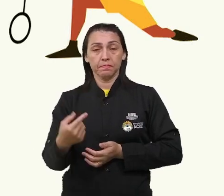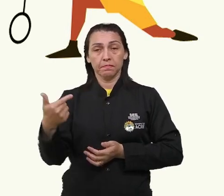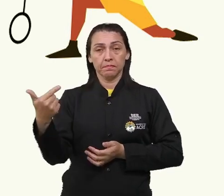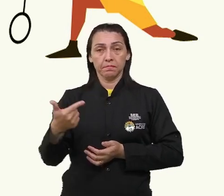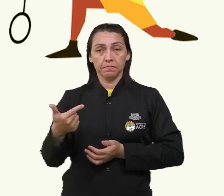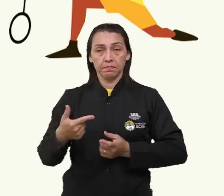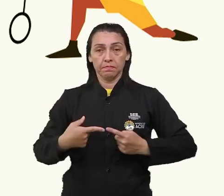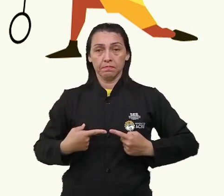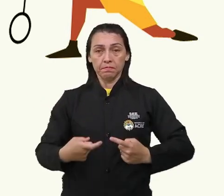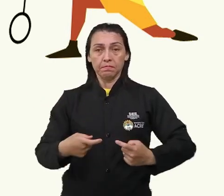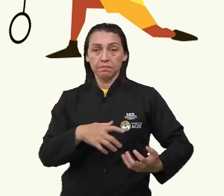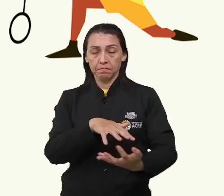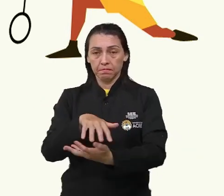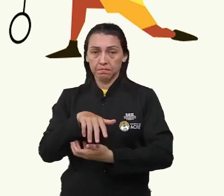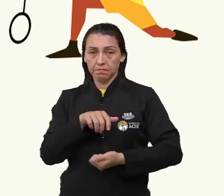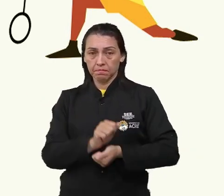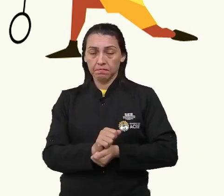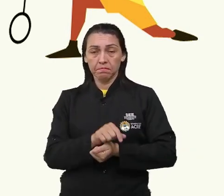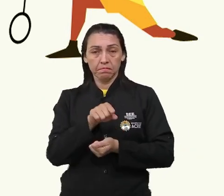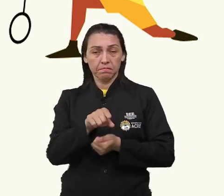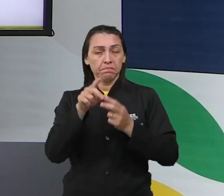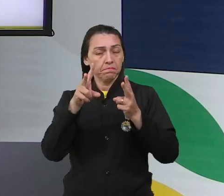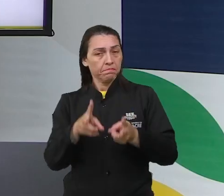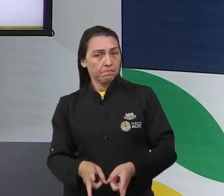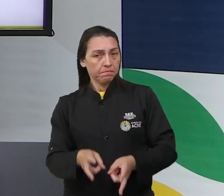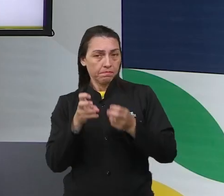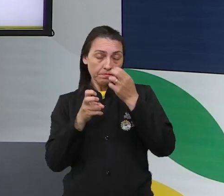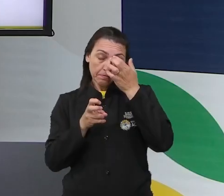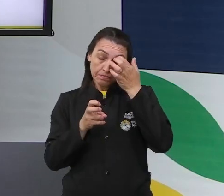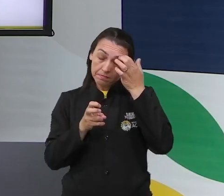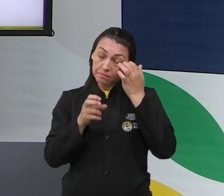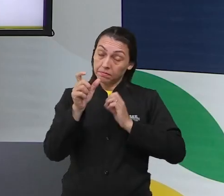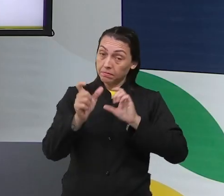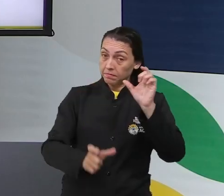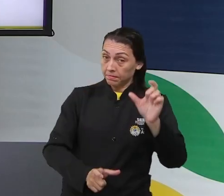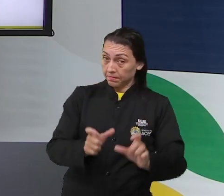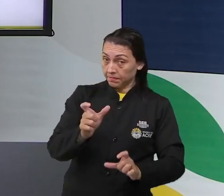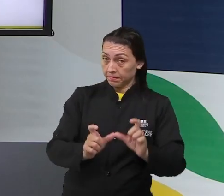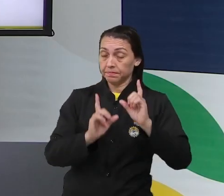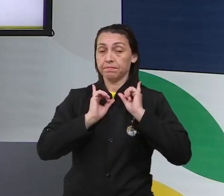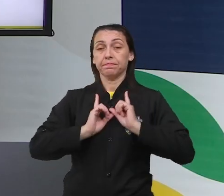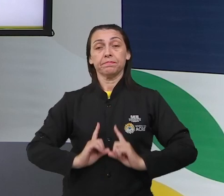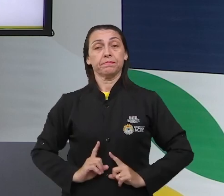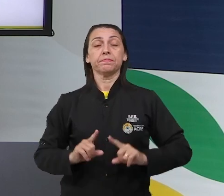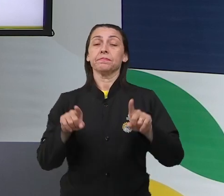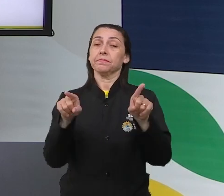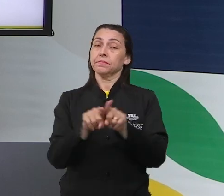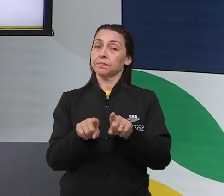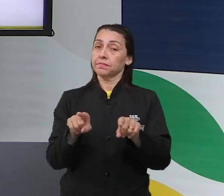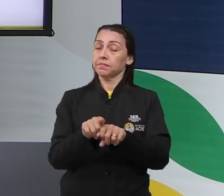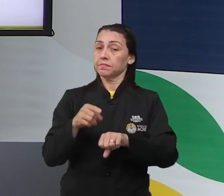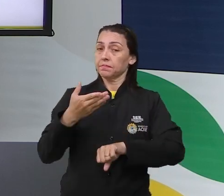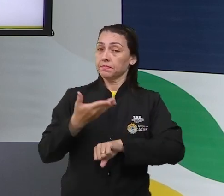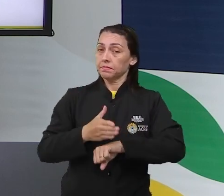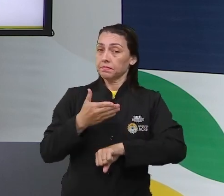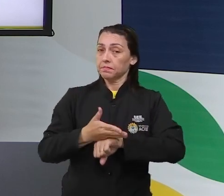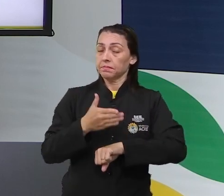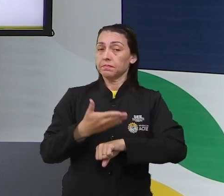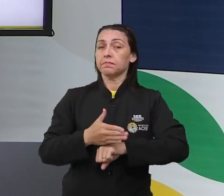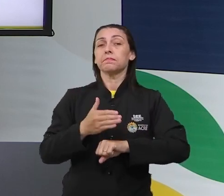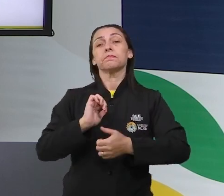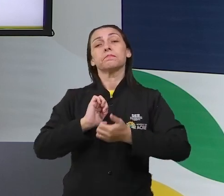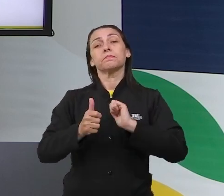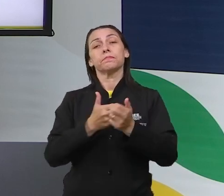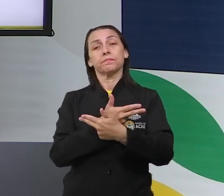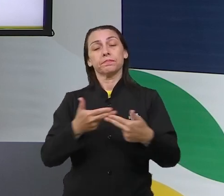Segunda Guerra Mundial. Então, vocês podem perceber que as pessoas com deficiência também praticam muitos esportes e,